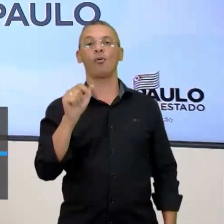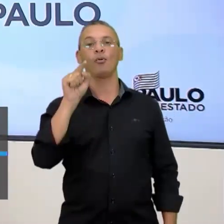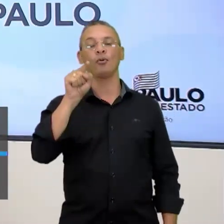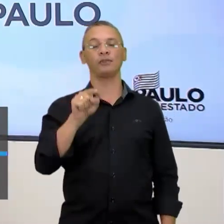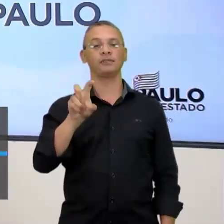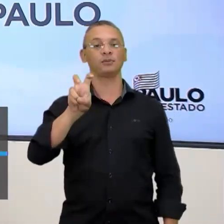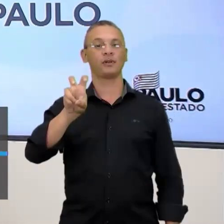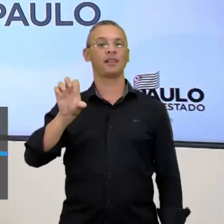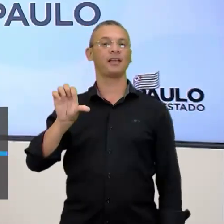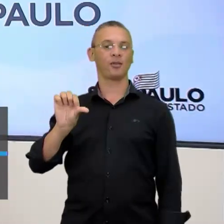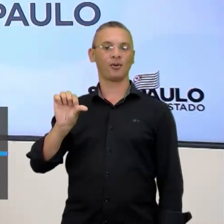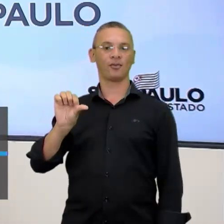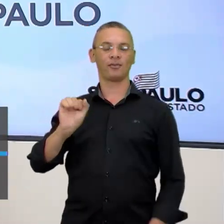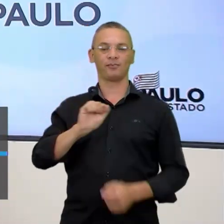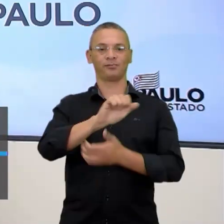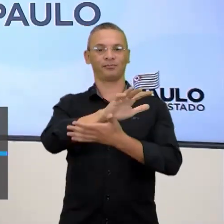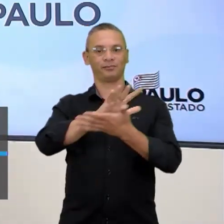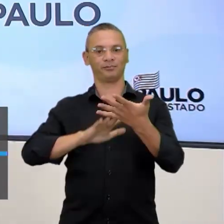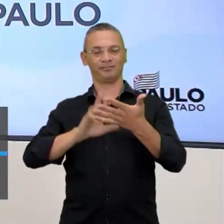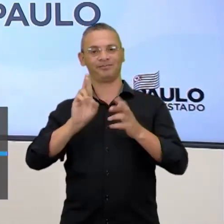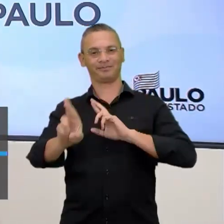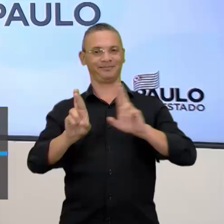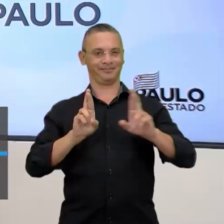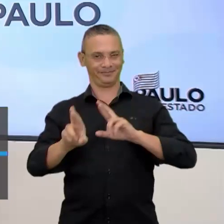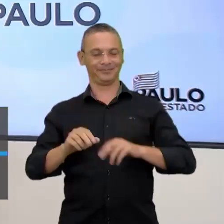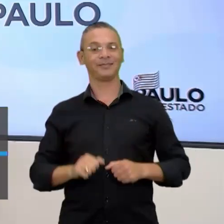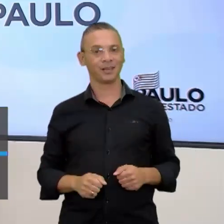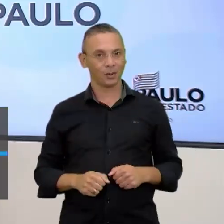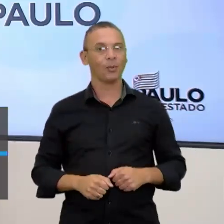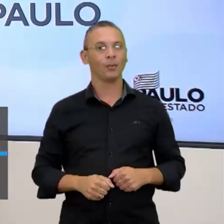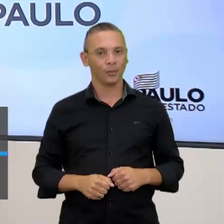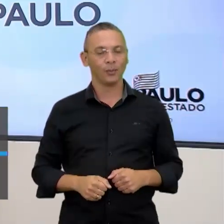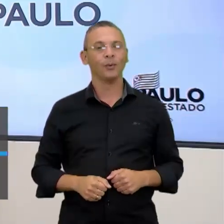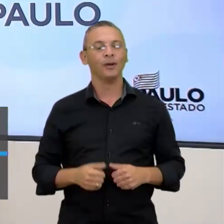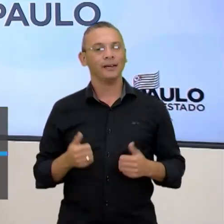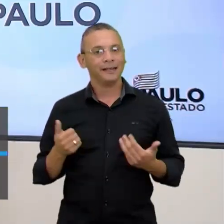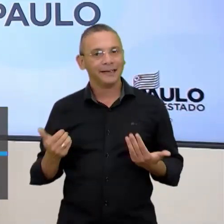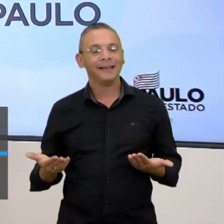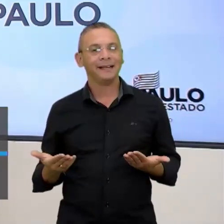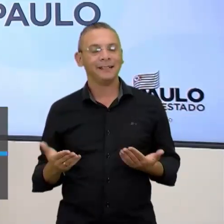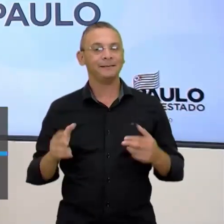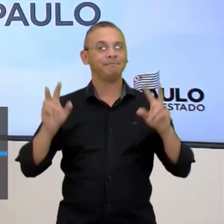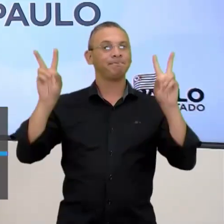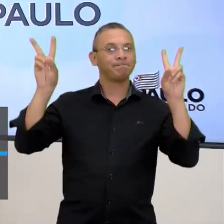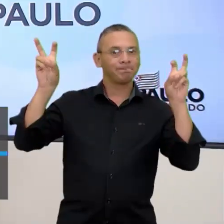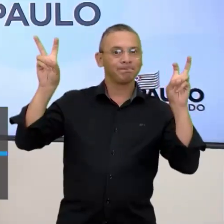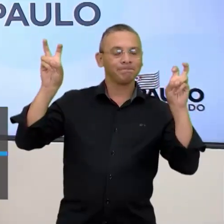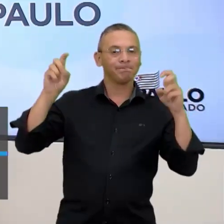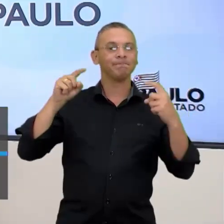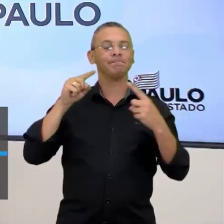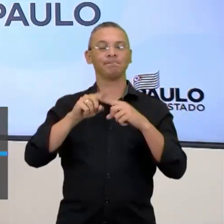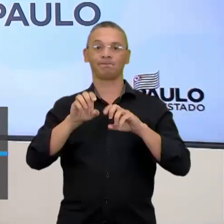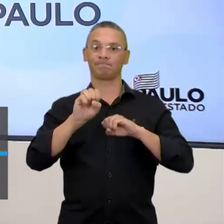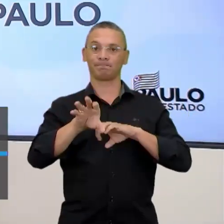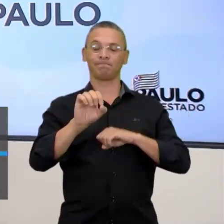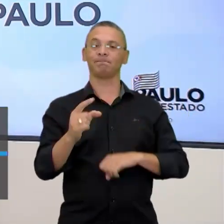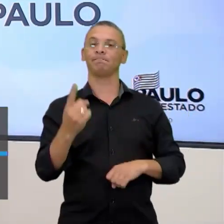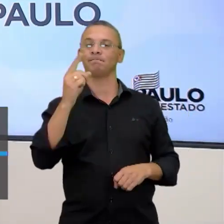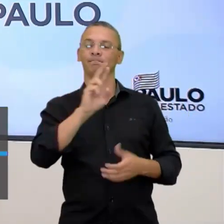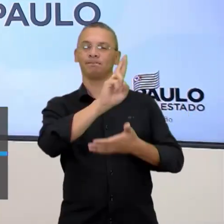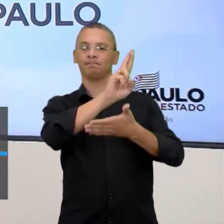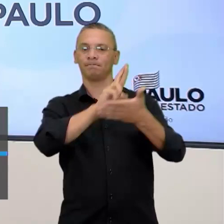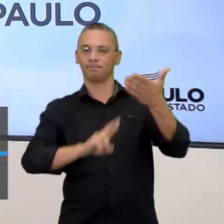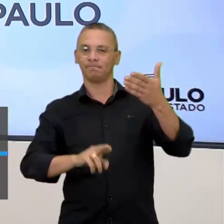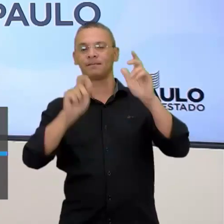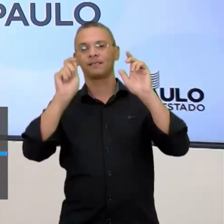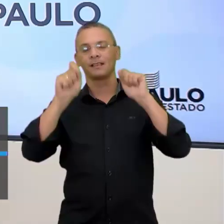e 59 minutos para fazer isso. Então, olha, tem bastante tempo. É uma questão por aula, então você consegue desenvolver.